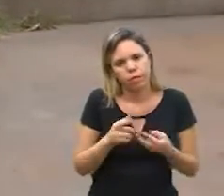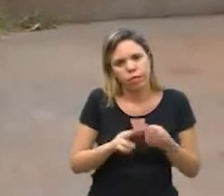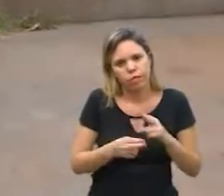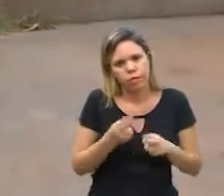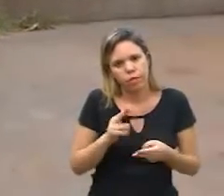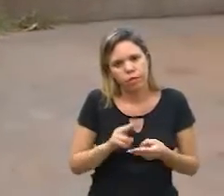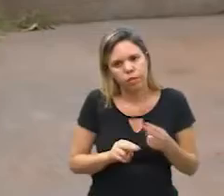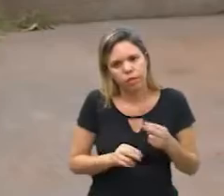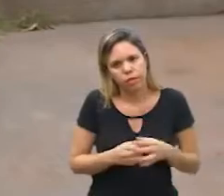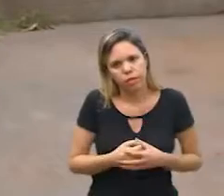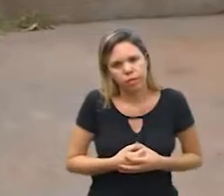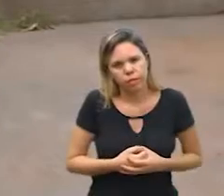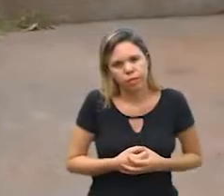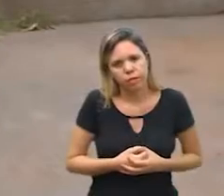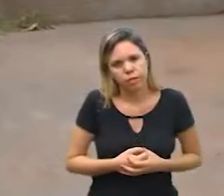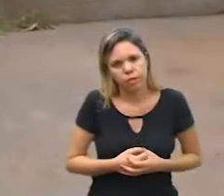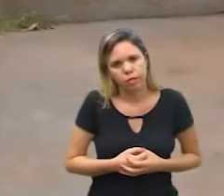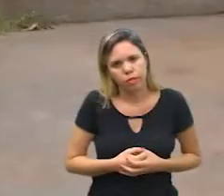certas habilidades,